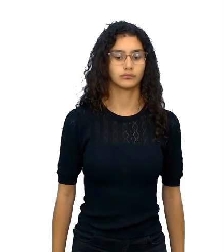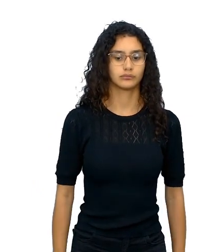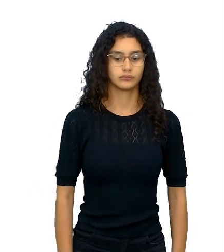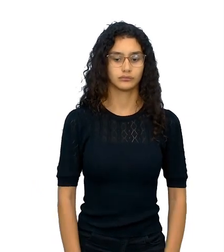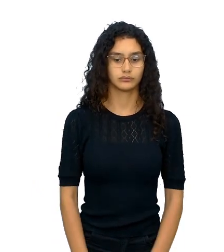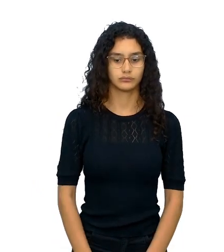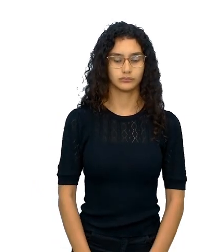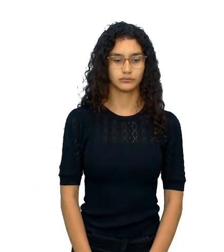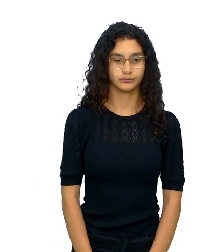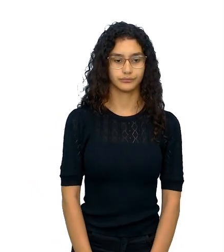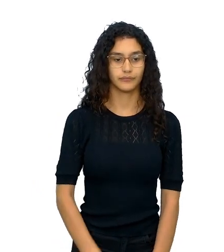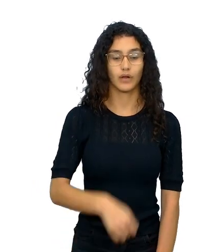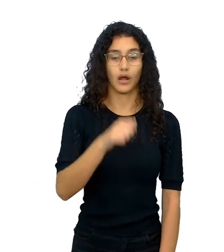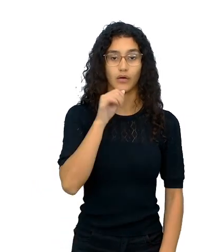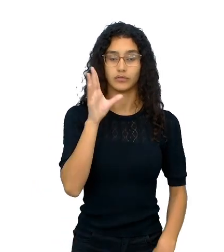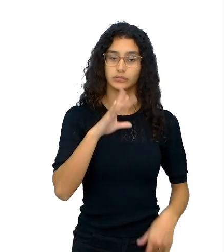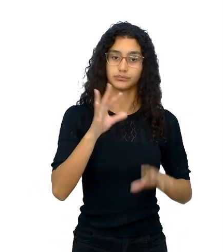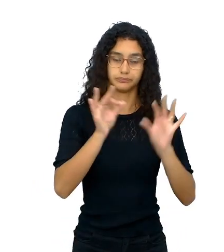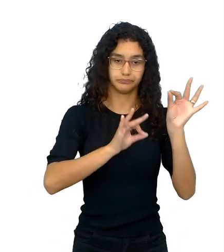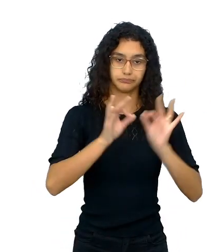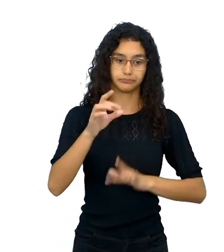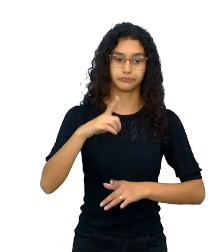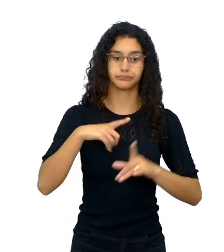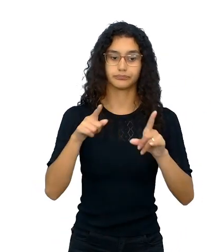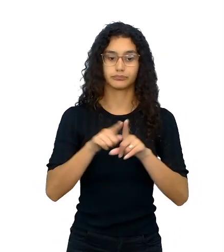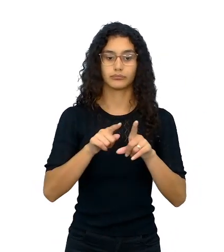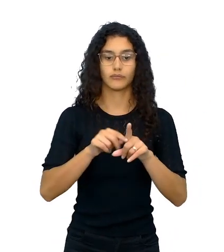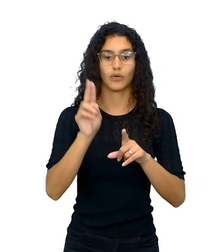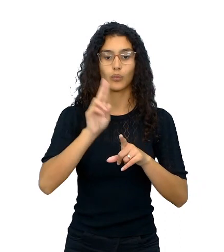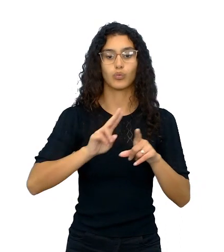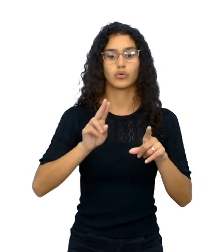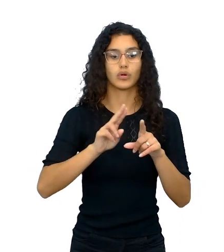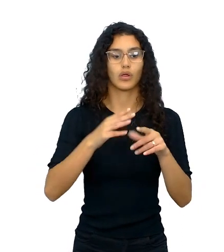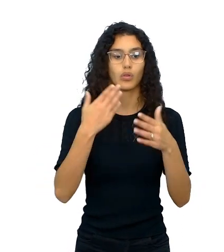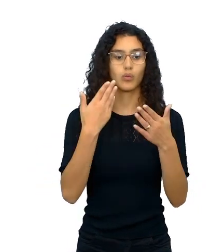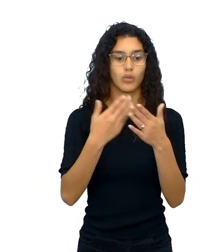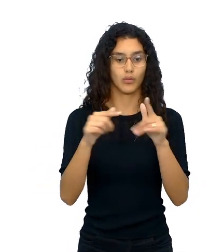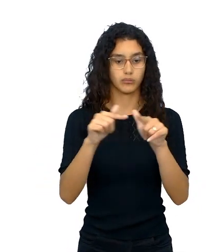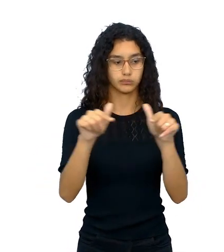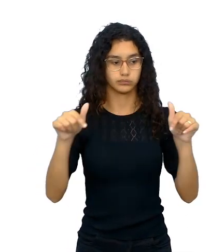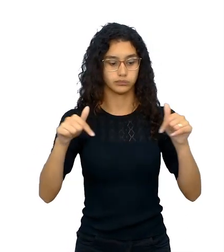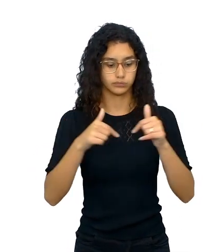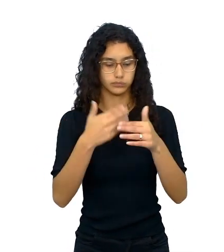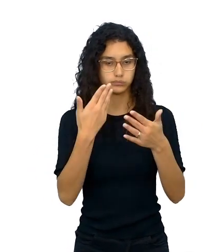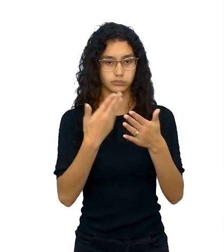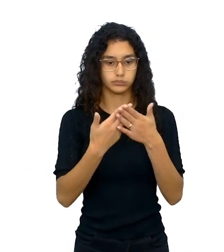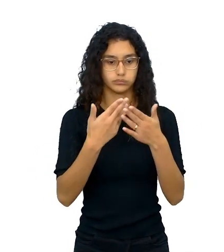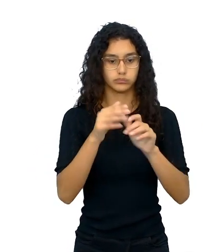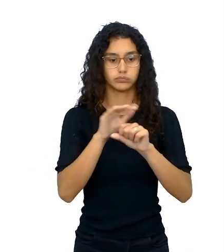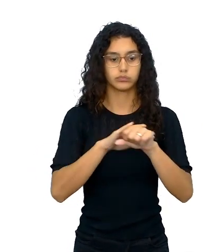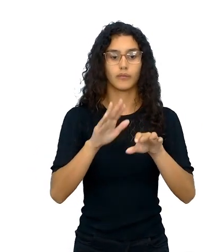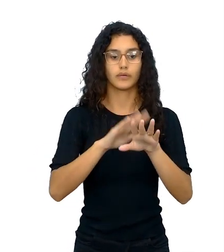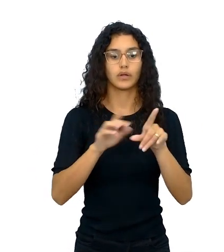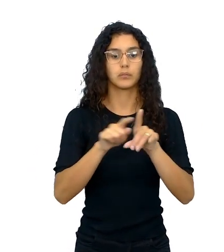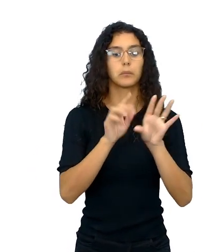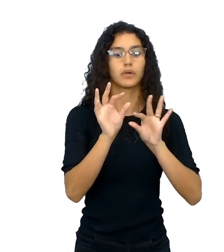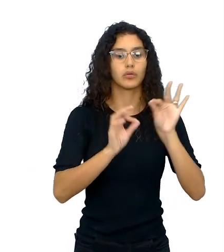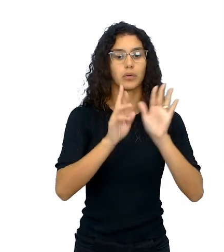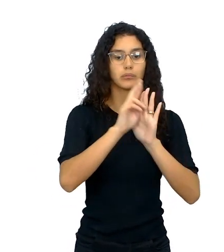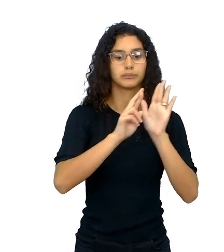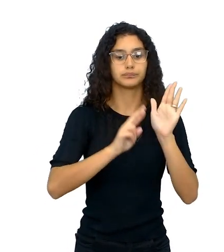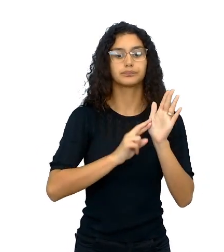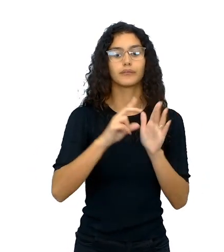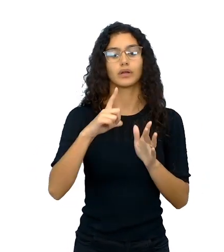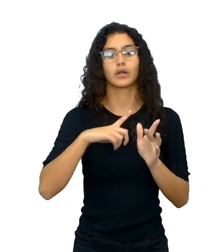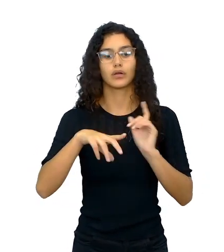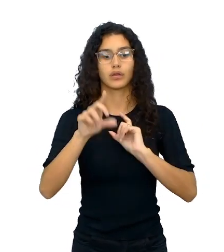Ainda falando dessa organização para a produção de resumo esquemático a ser usado na roda literária virtual, realizar um planejamento do roteiro, né,